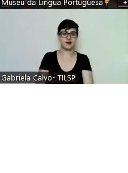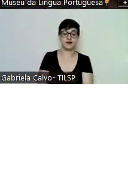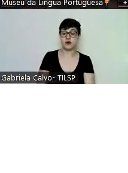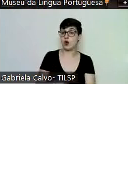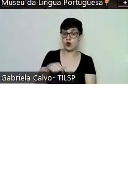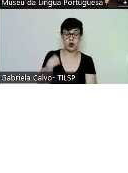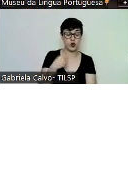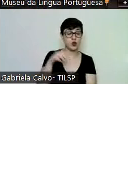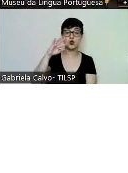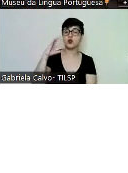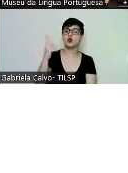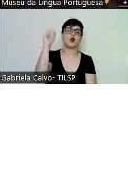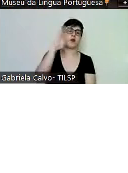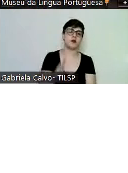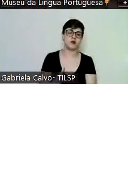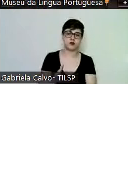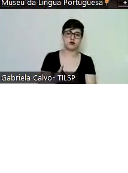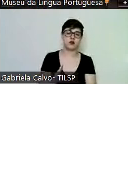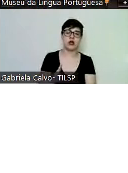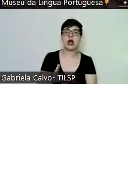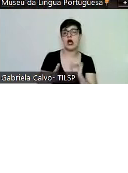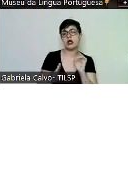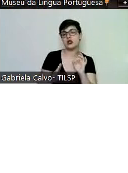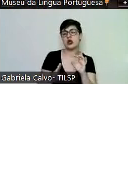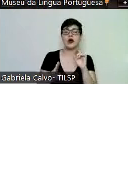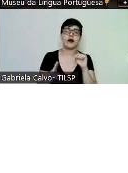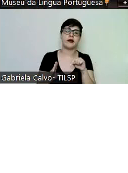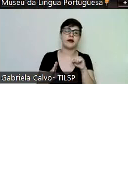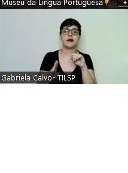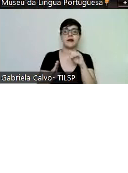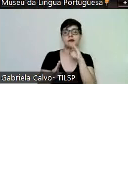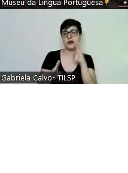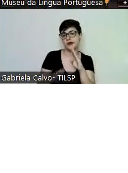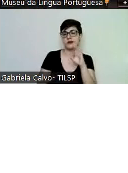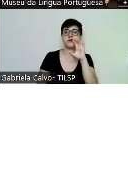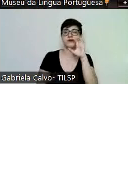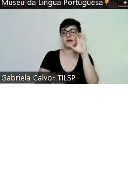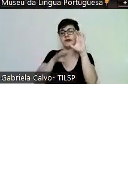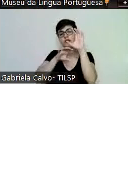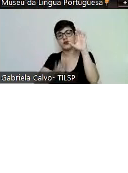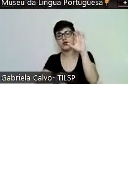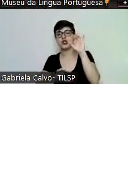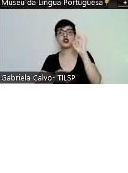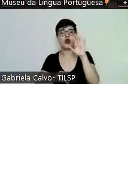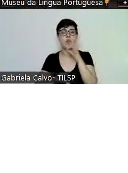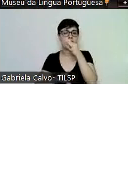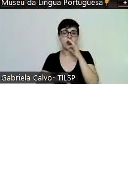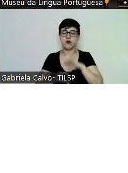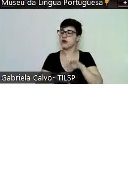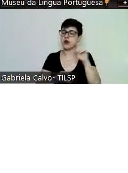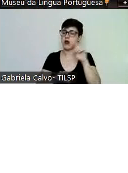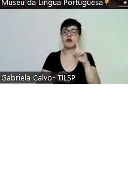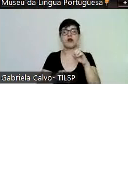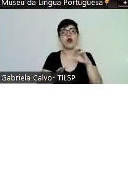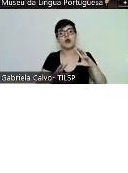porque a gente não queria que fosse só Sudeste como enfim na historicamente muitas vezes as decisões de política pública